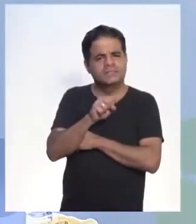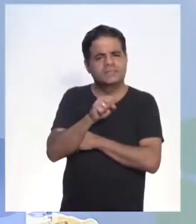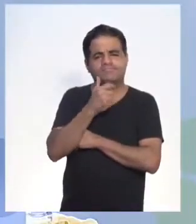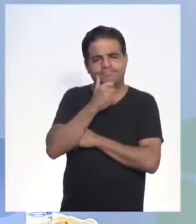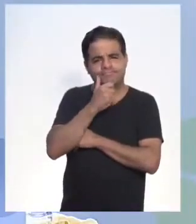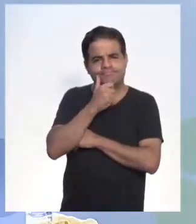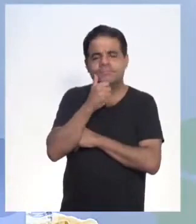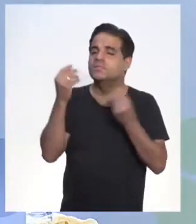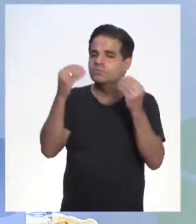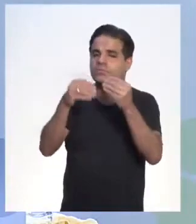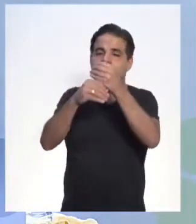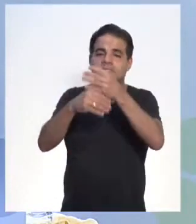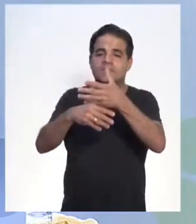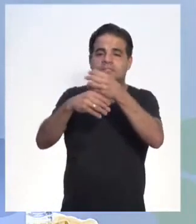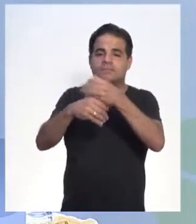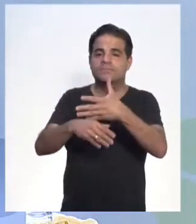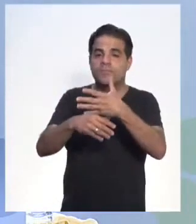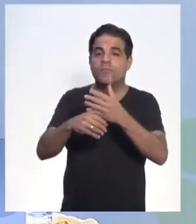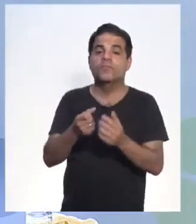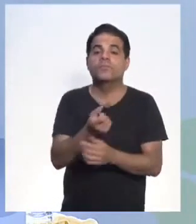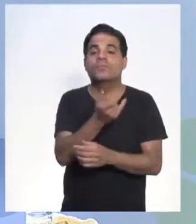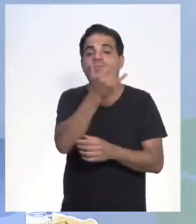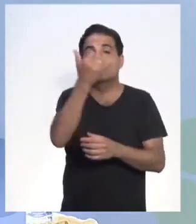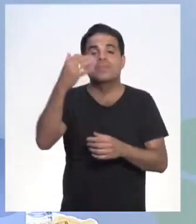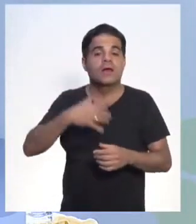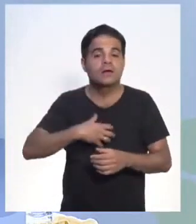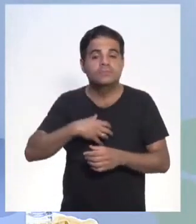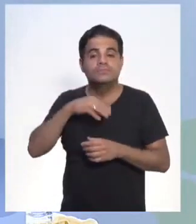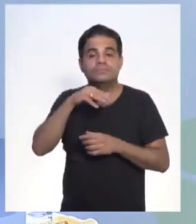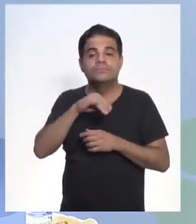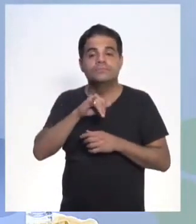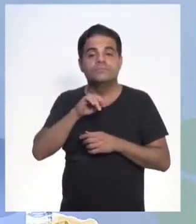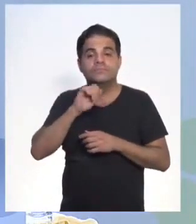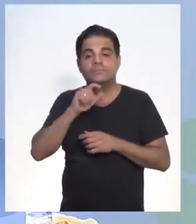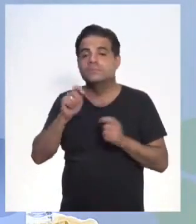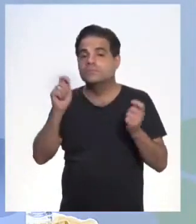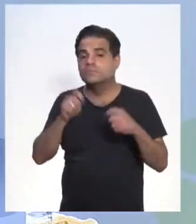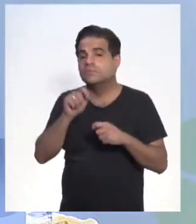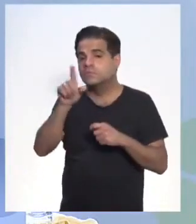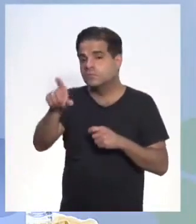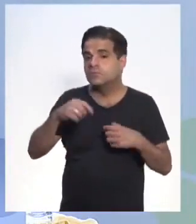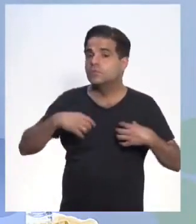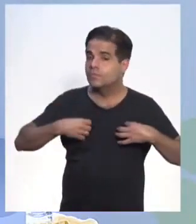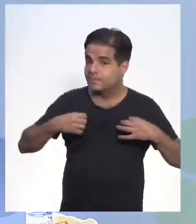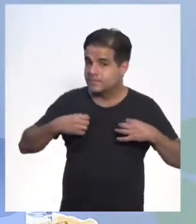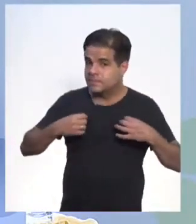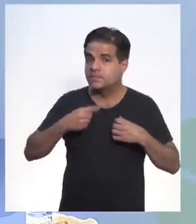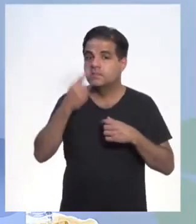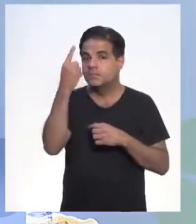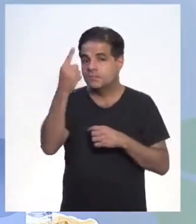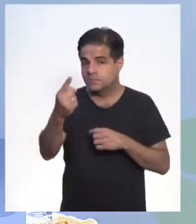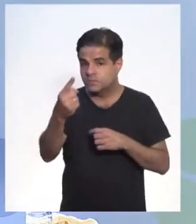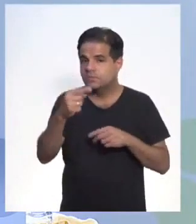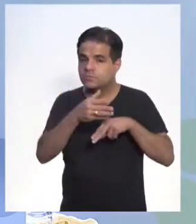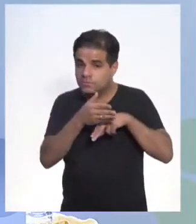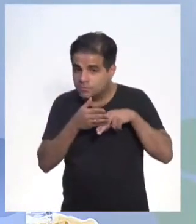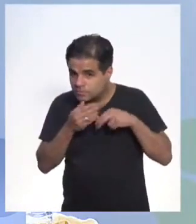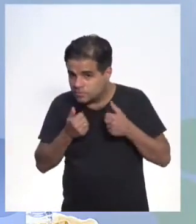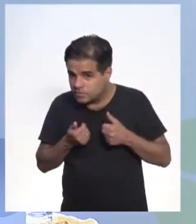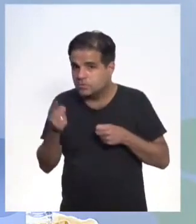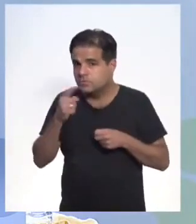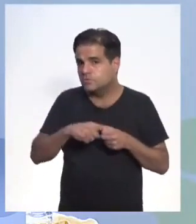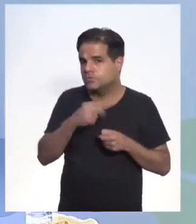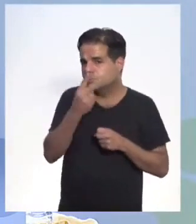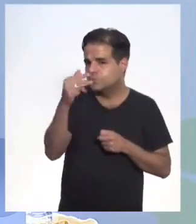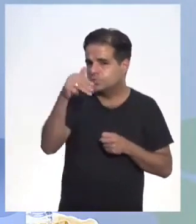Então, coloca lá no chat quantas maneiras o Miguel vai escolher uma camiseta e uma bermuda. Voltamos